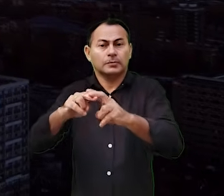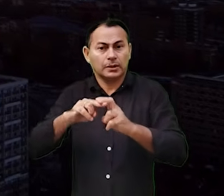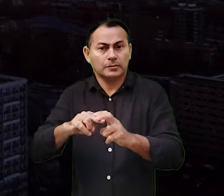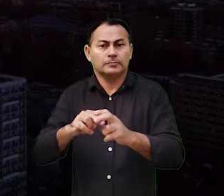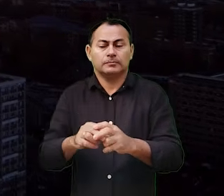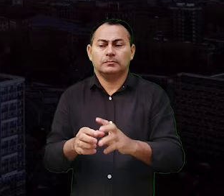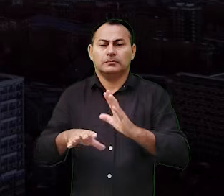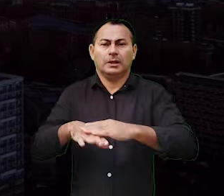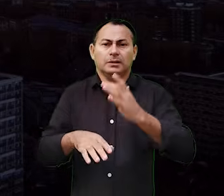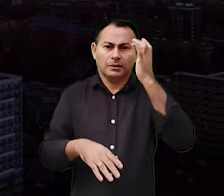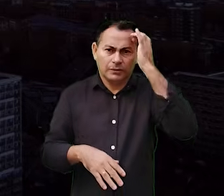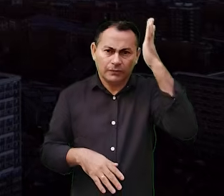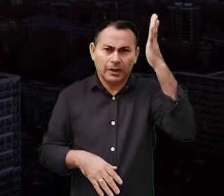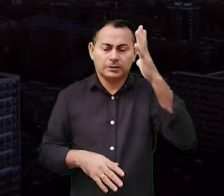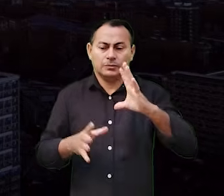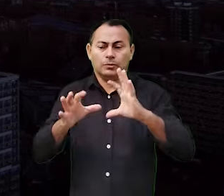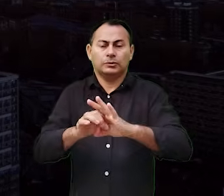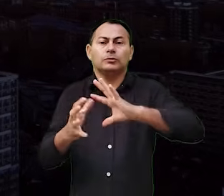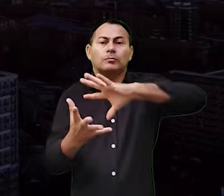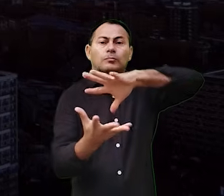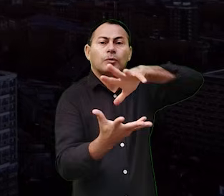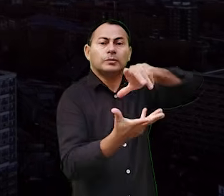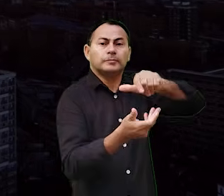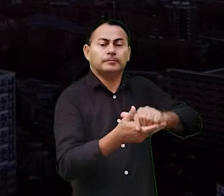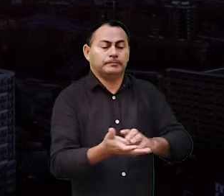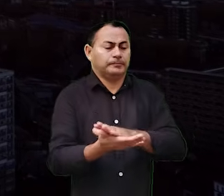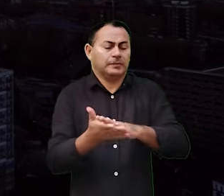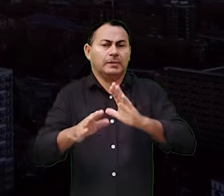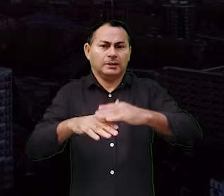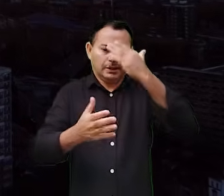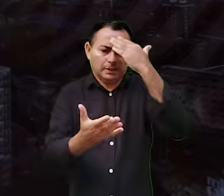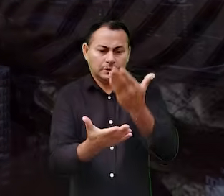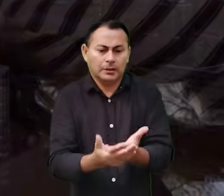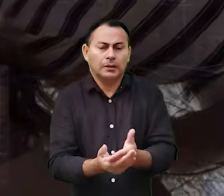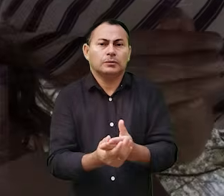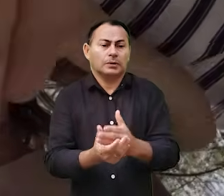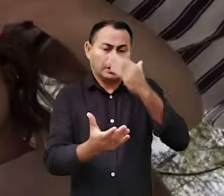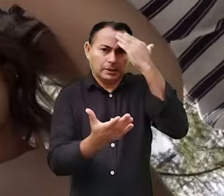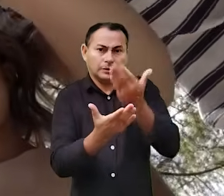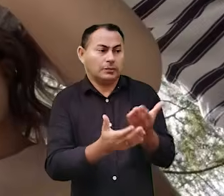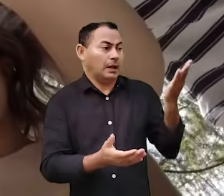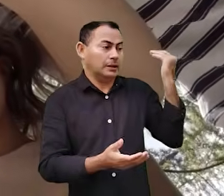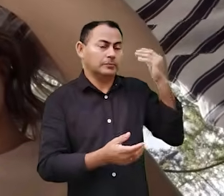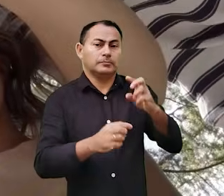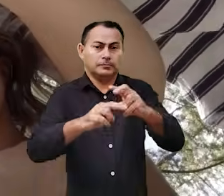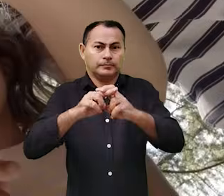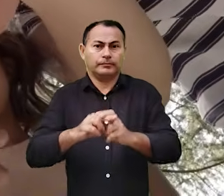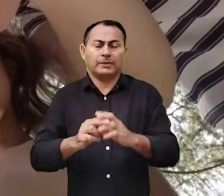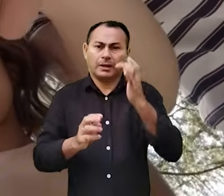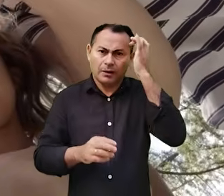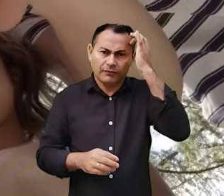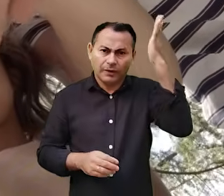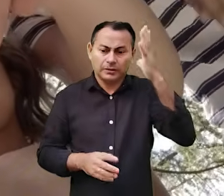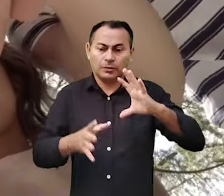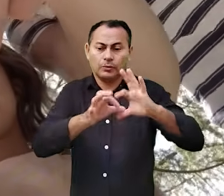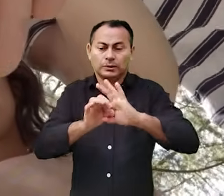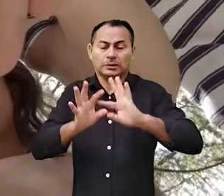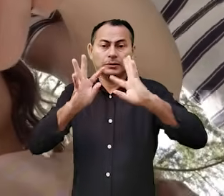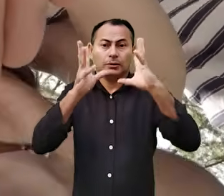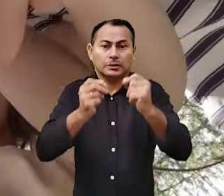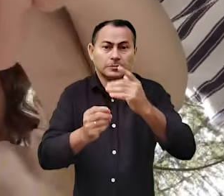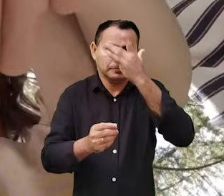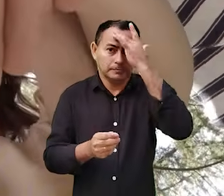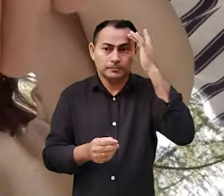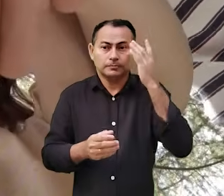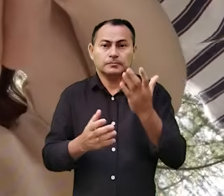e, portanto, fica mais fácil unir o mundo. Ninguém mais acredita no que acreditava antes e por isso fica fácil unir